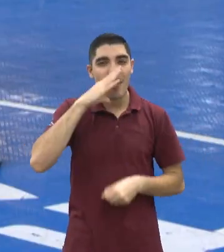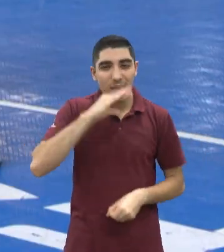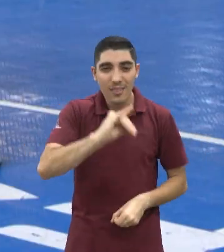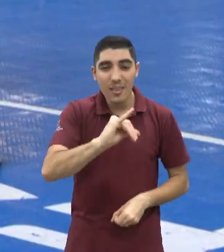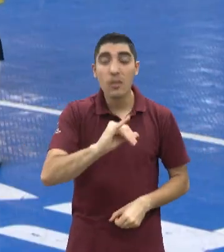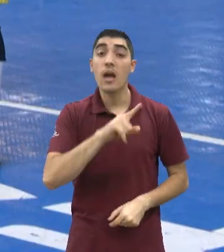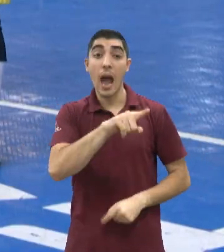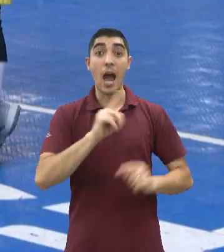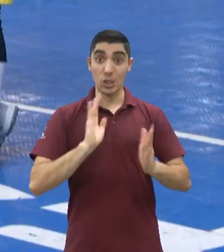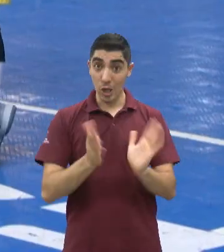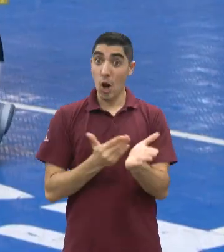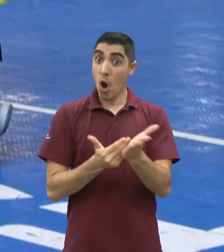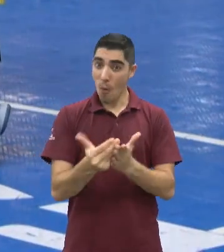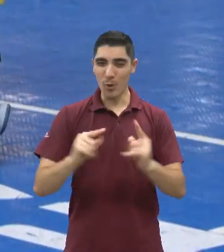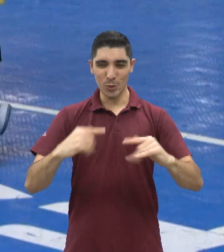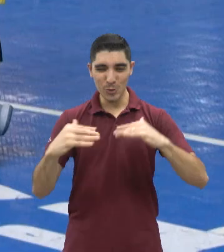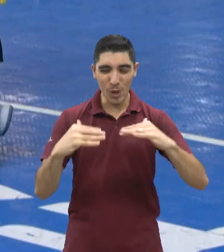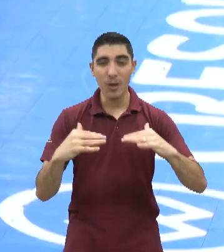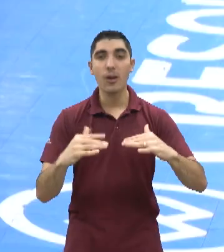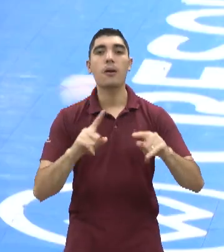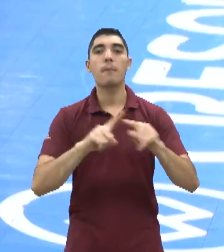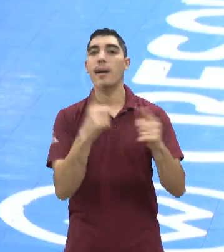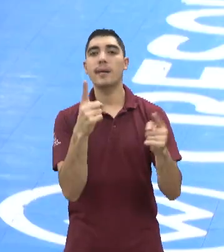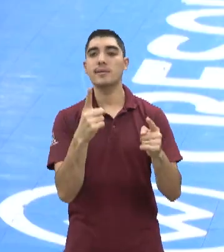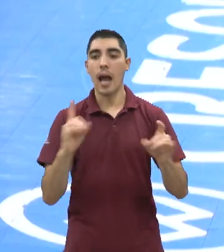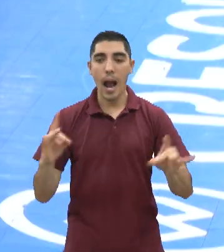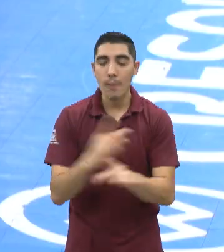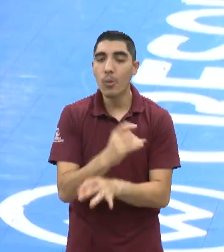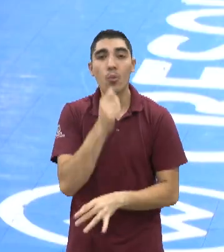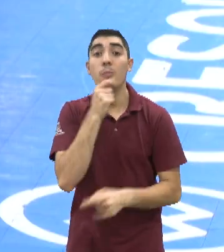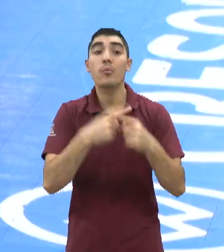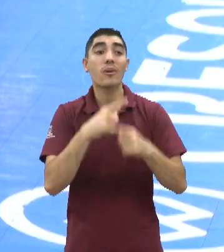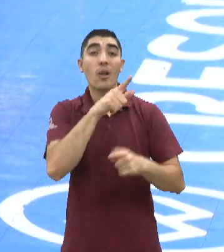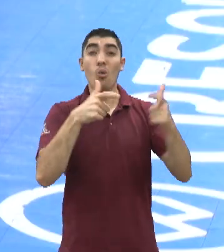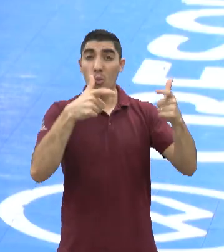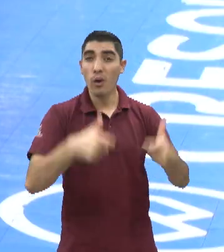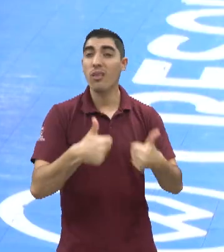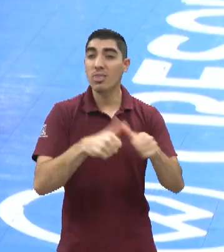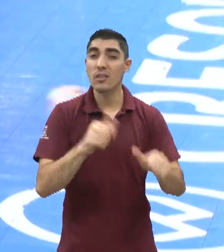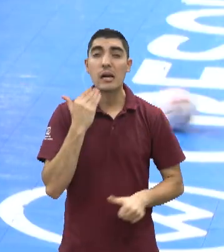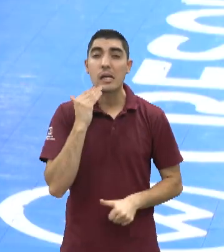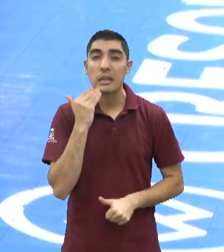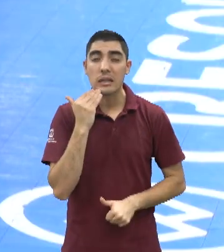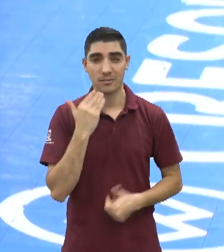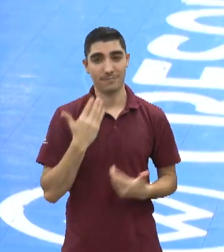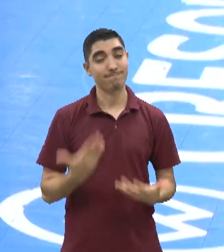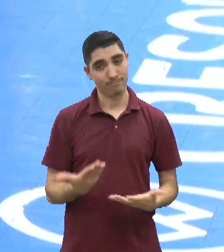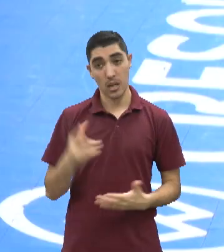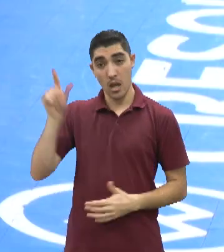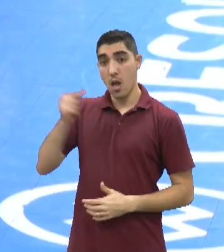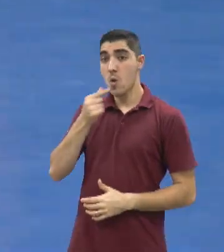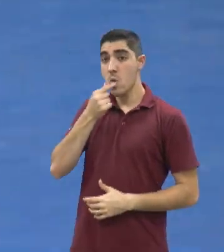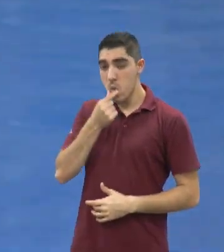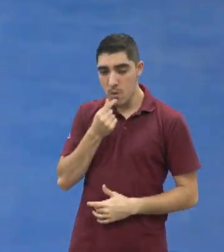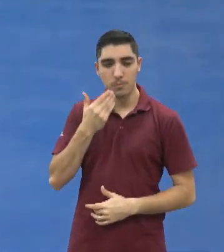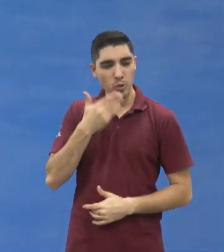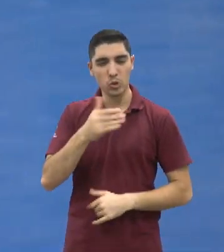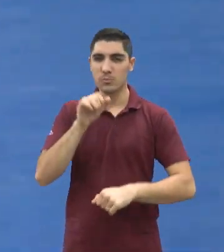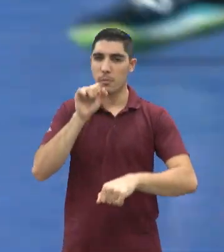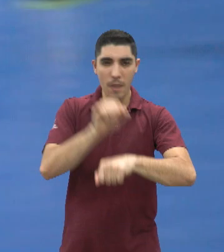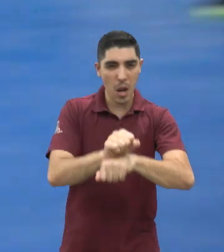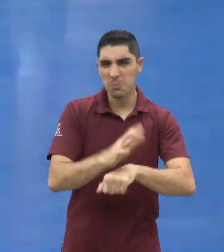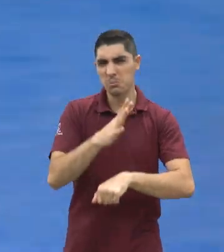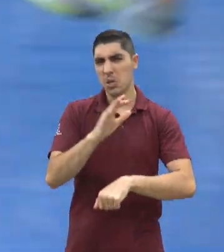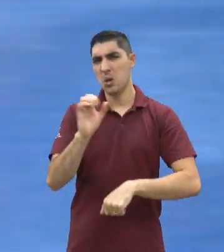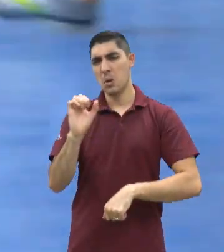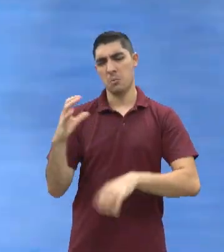terminou, por falta de estrutura do ginásio do Centro de Iniciação do Esporte de Tatuí. A partida foi realizada com pelo menos uns 8 minutos de